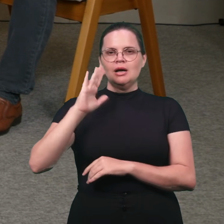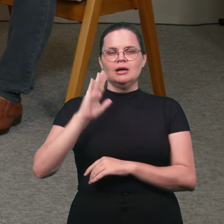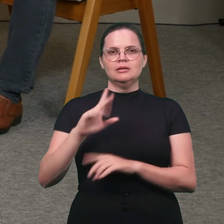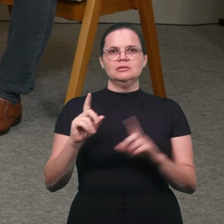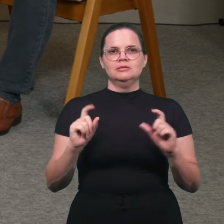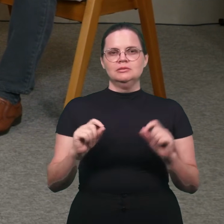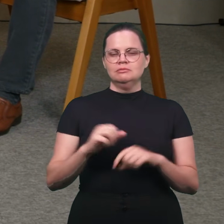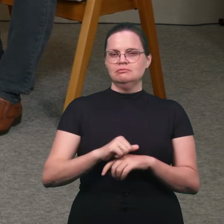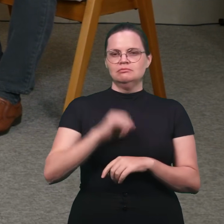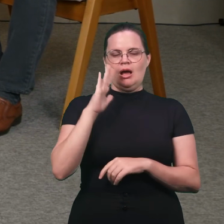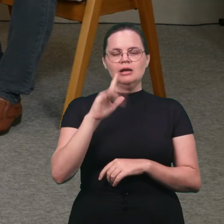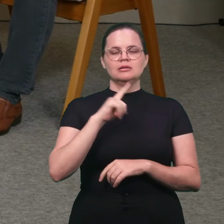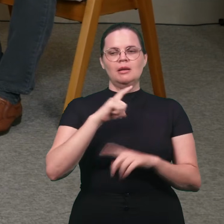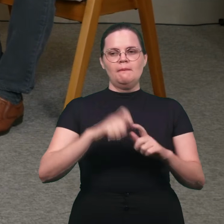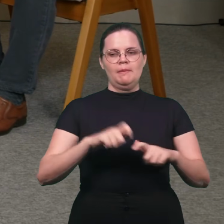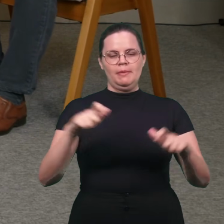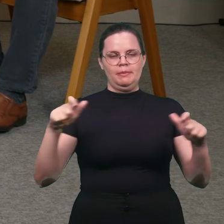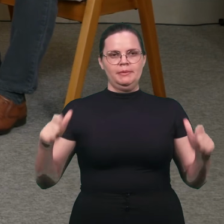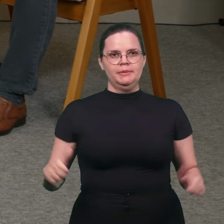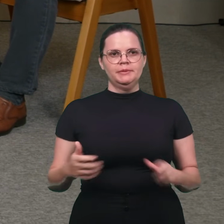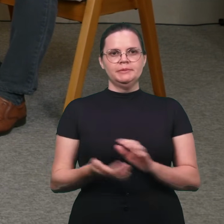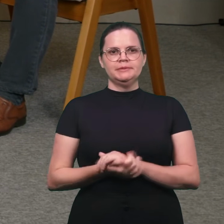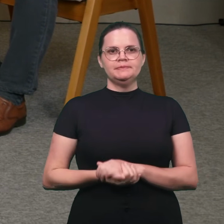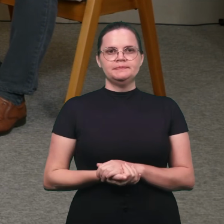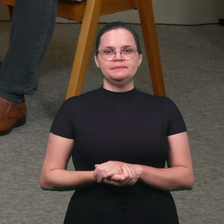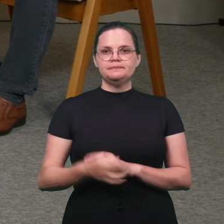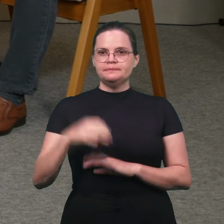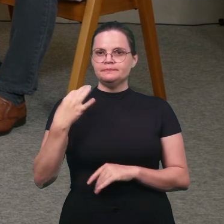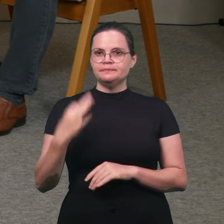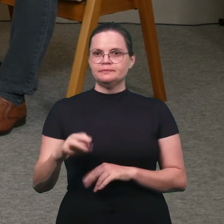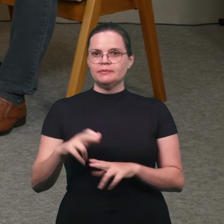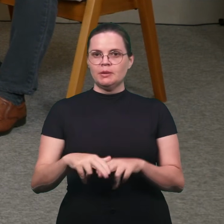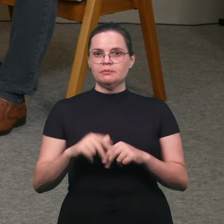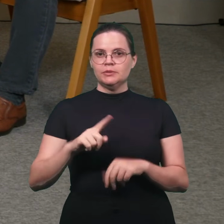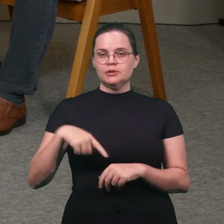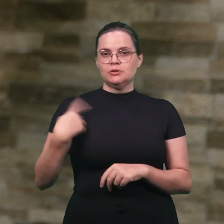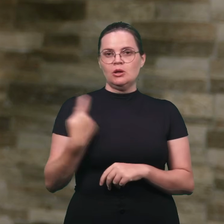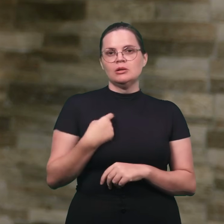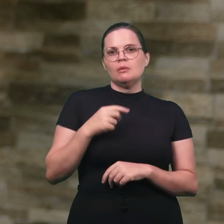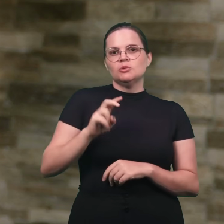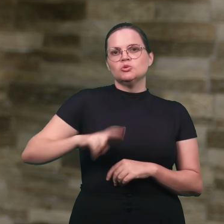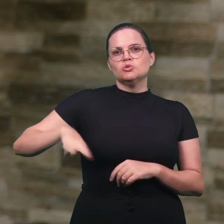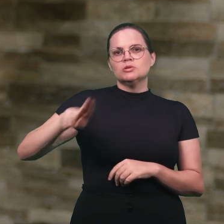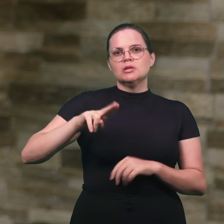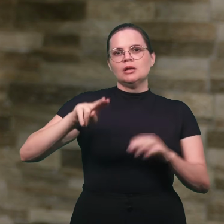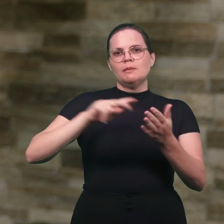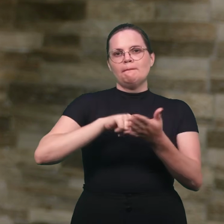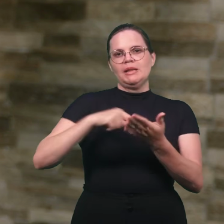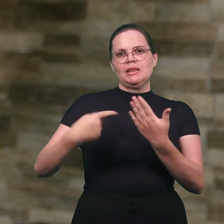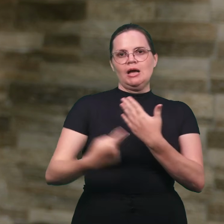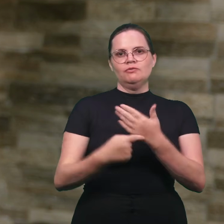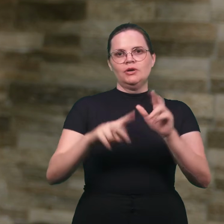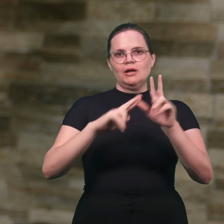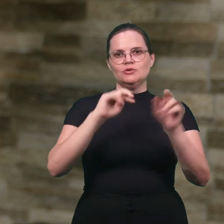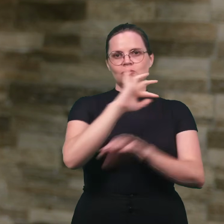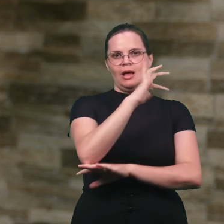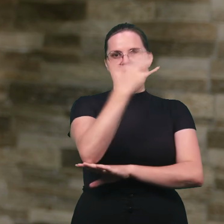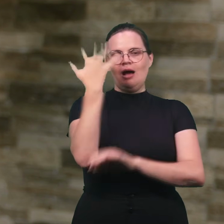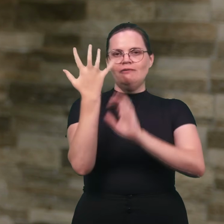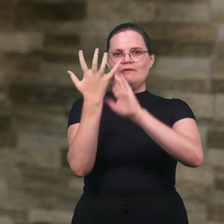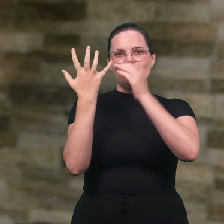Arley. Exatamente. E por isso que nós estamos utilizando o termo frutífero. Onde ela passa, ela gera frutos. Frutos